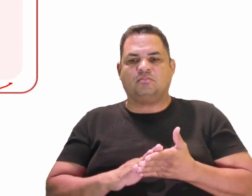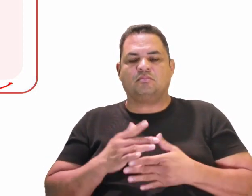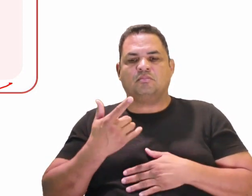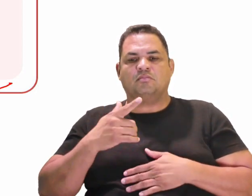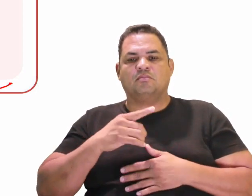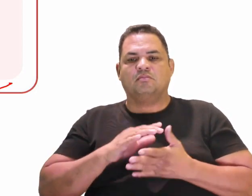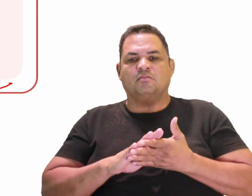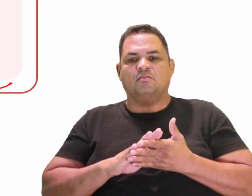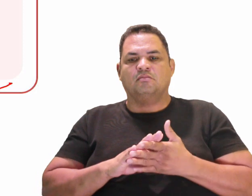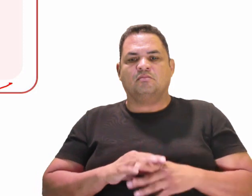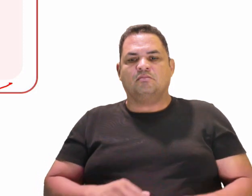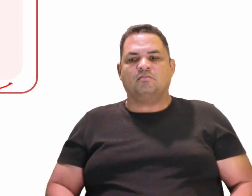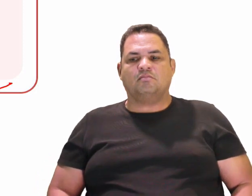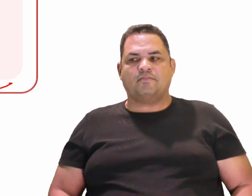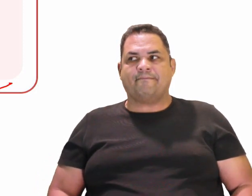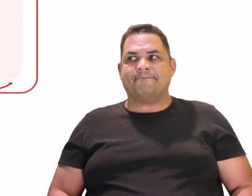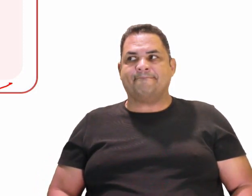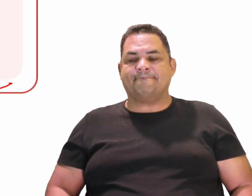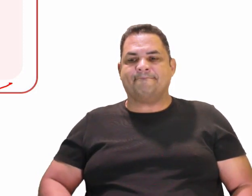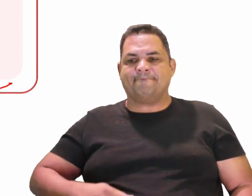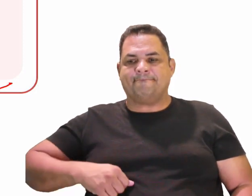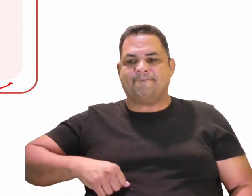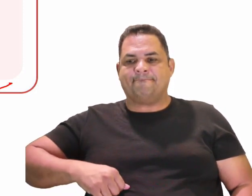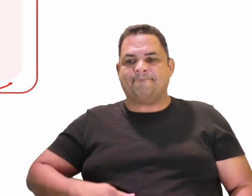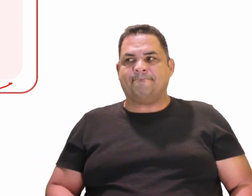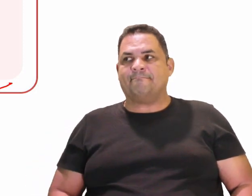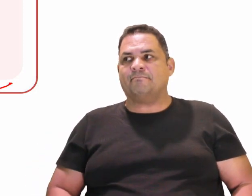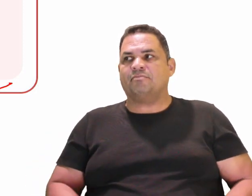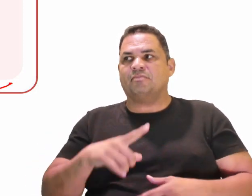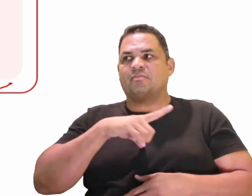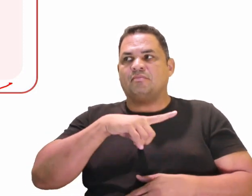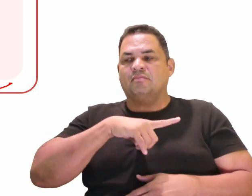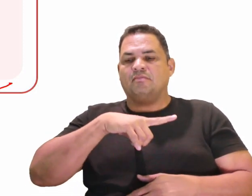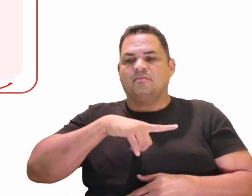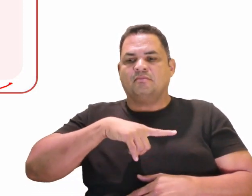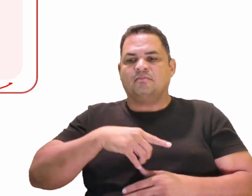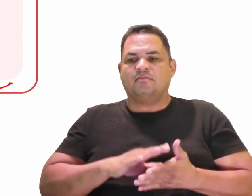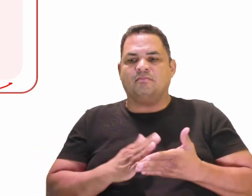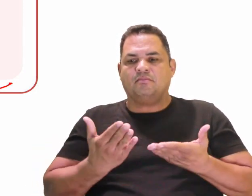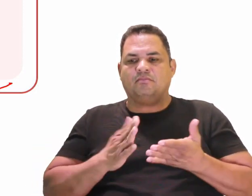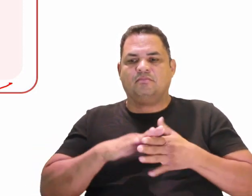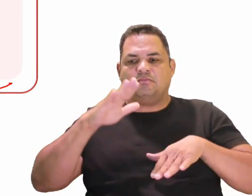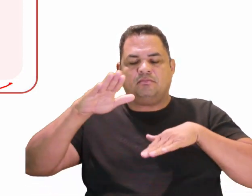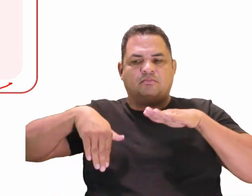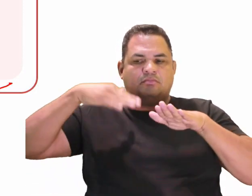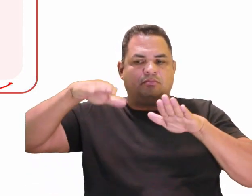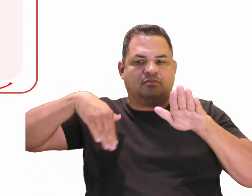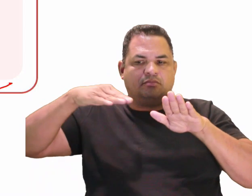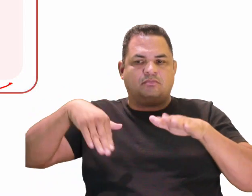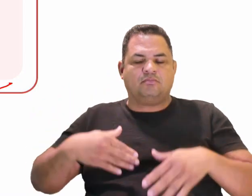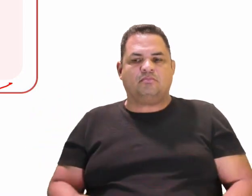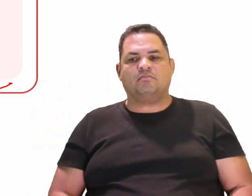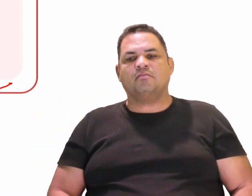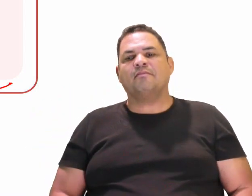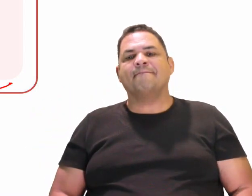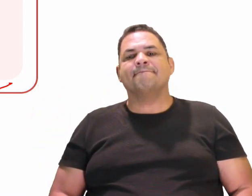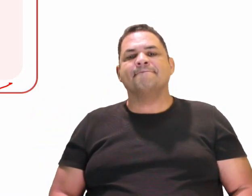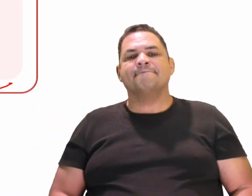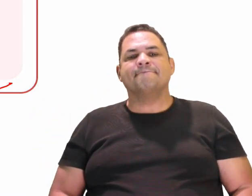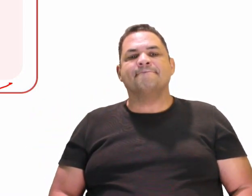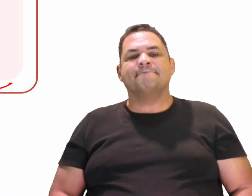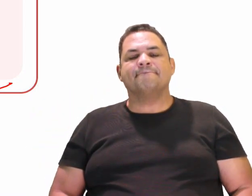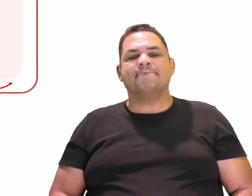conjugado. Então, he can swim, ele consegue nadar, ele tem essa habilidade de nadar, ele sabe nadar. Can you